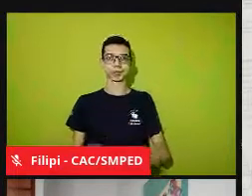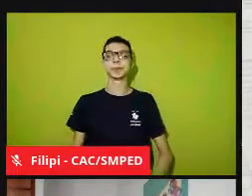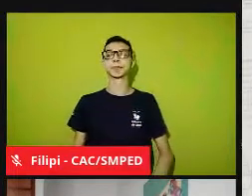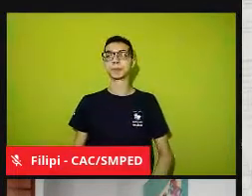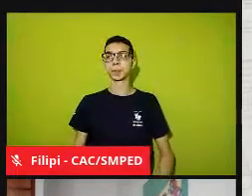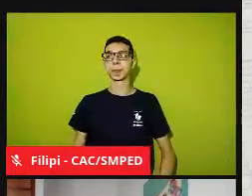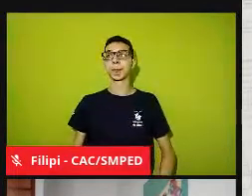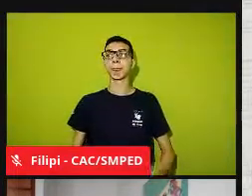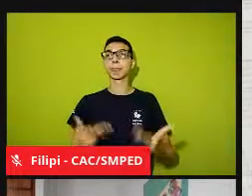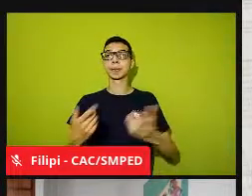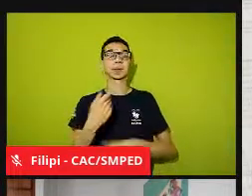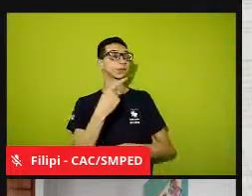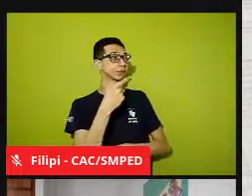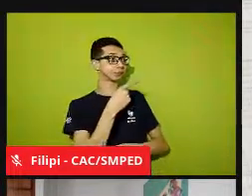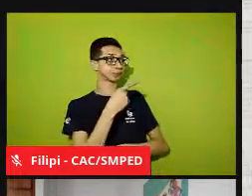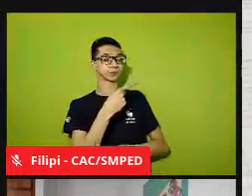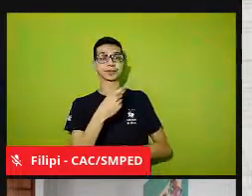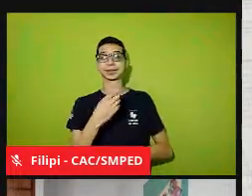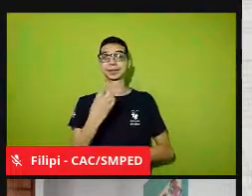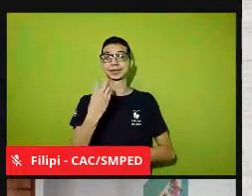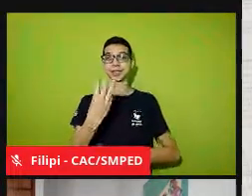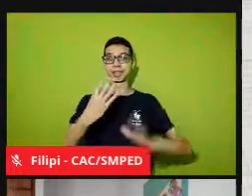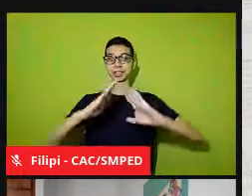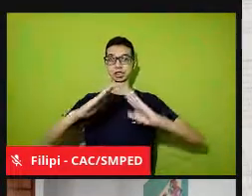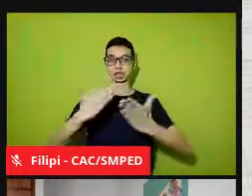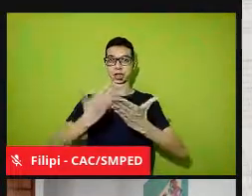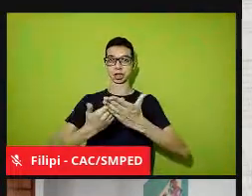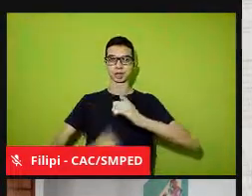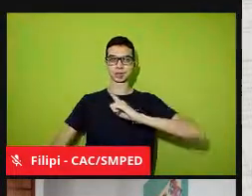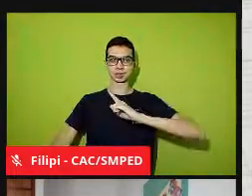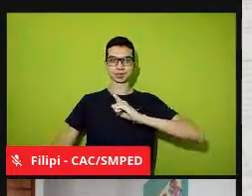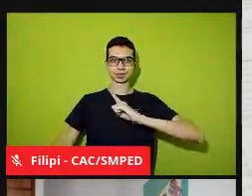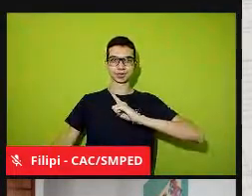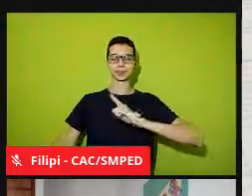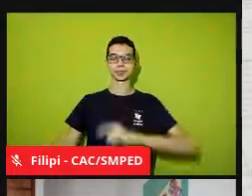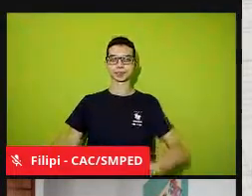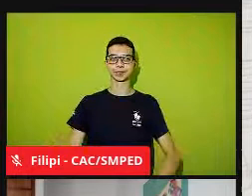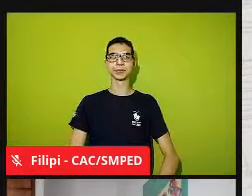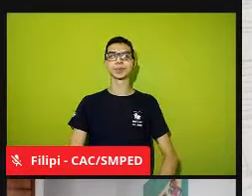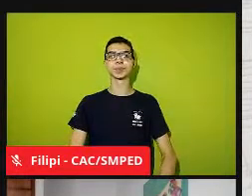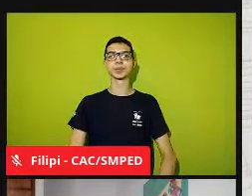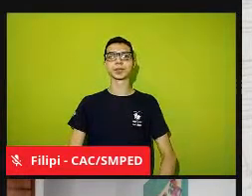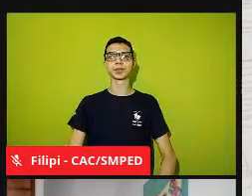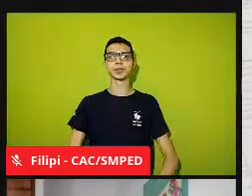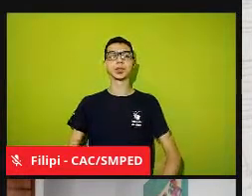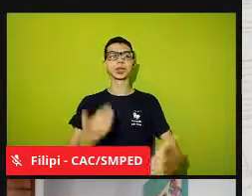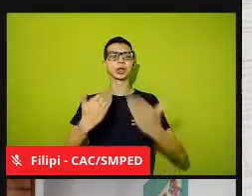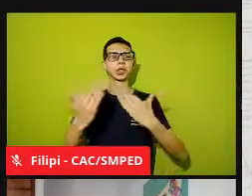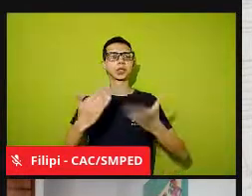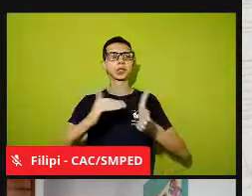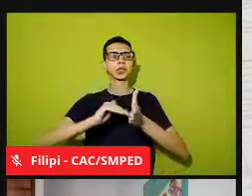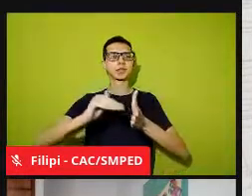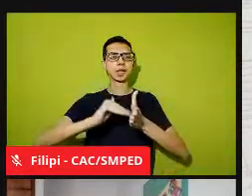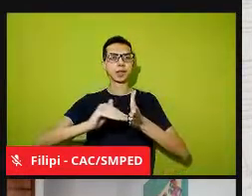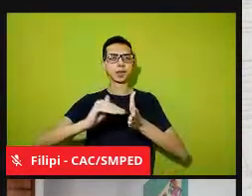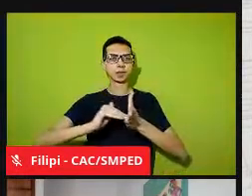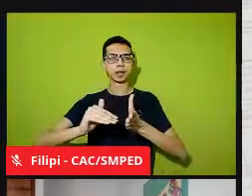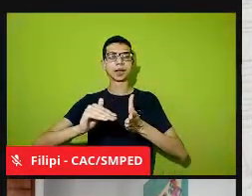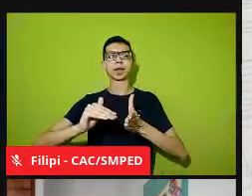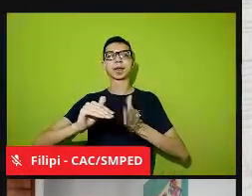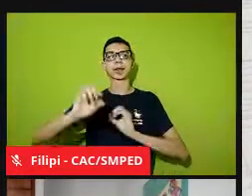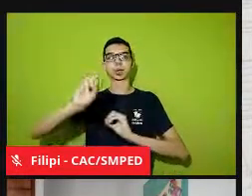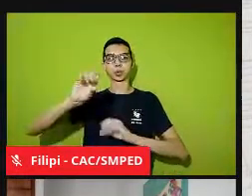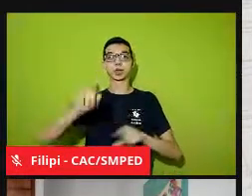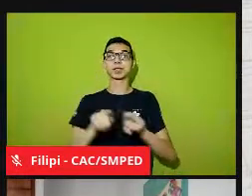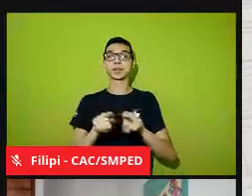E aí aqui esse conjunto das três escolas, em que a gente, com um diálogo com a Secretaria de Educação, um diálogo com as escolas